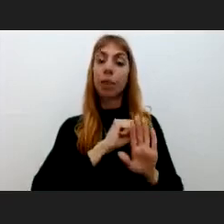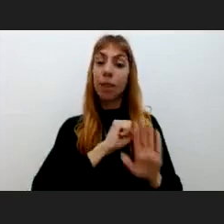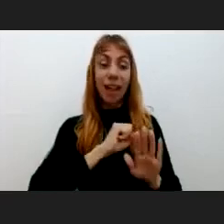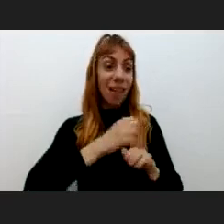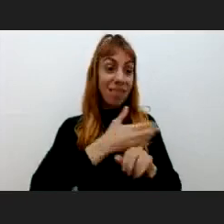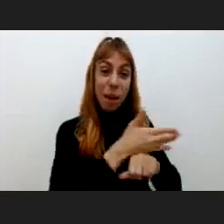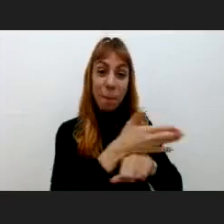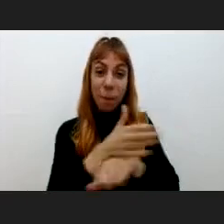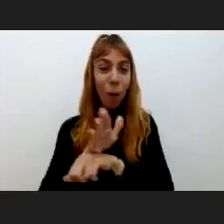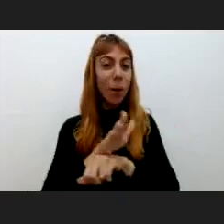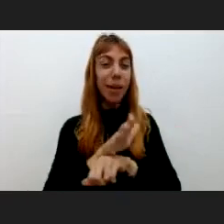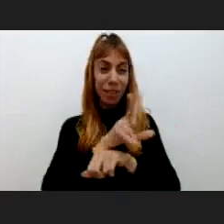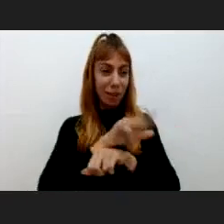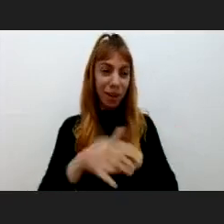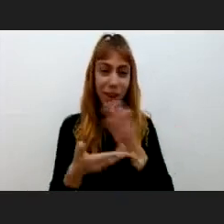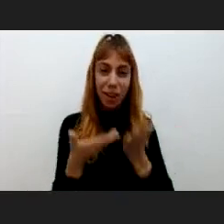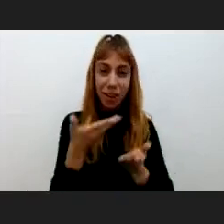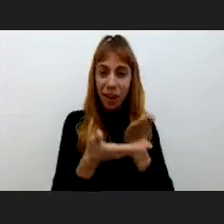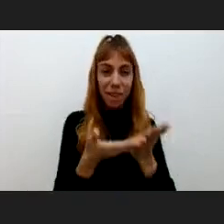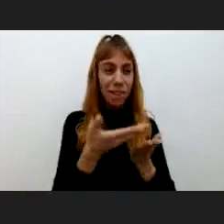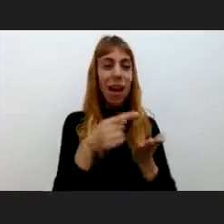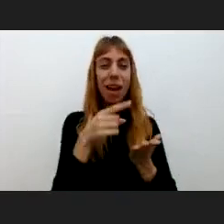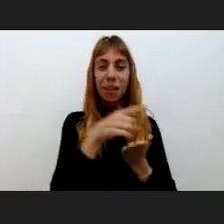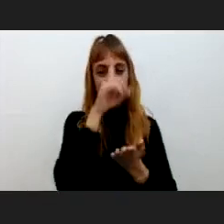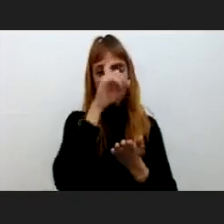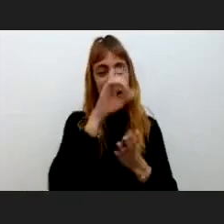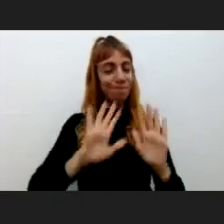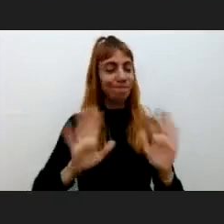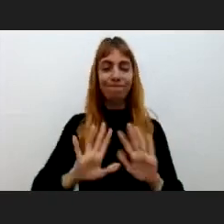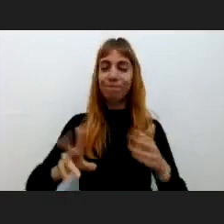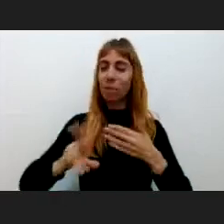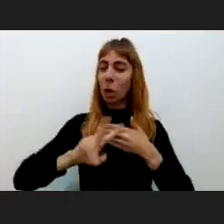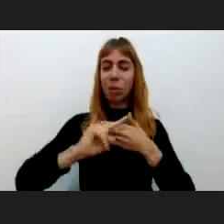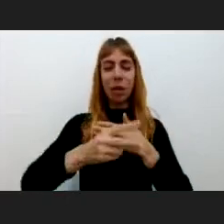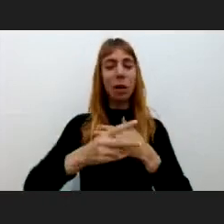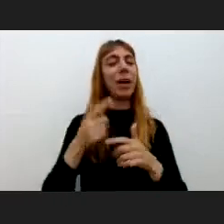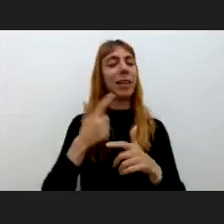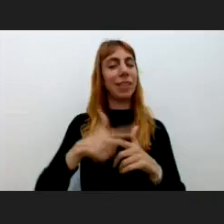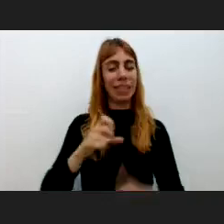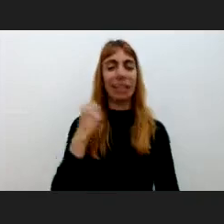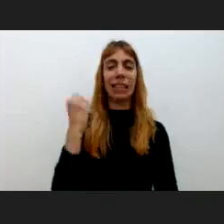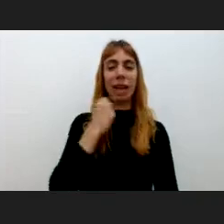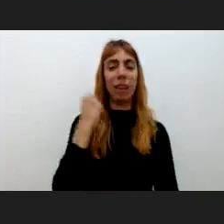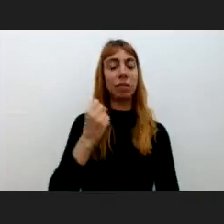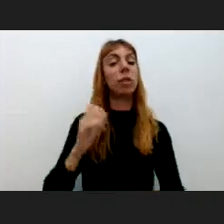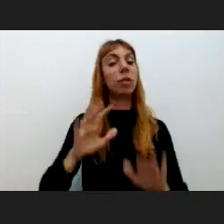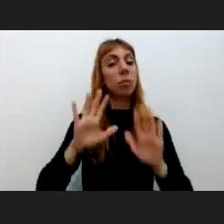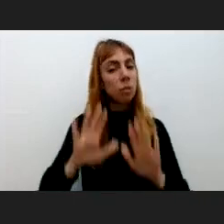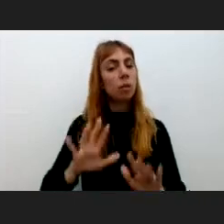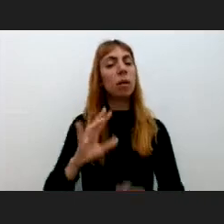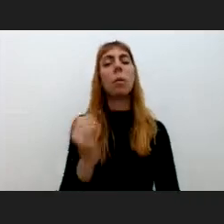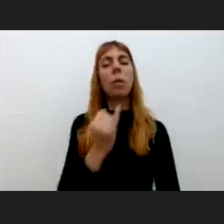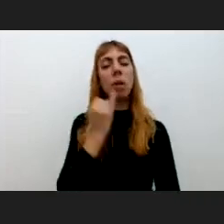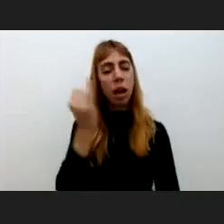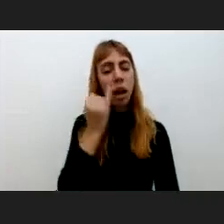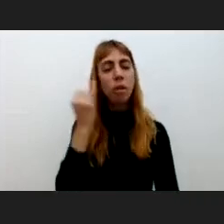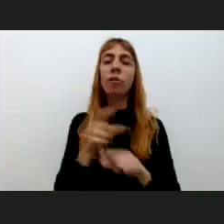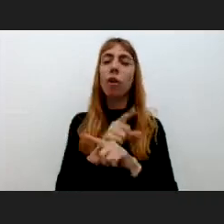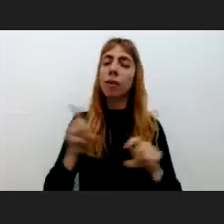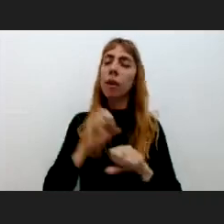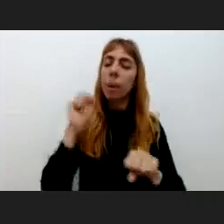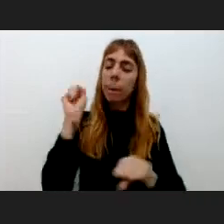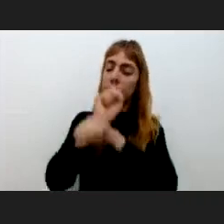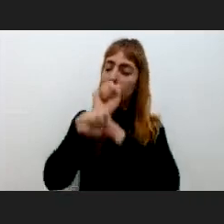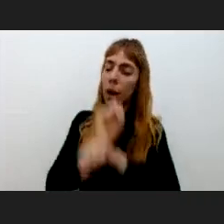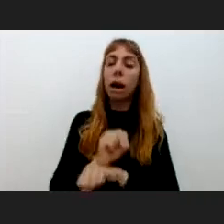são muito ruins. Então, pare, respire, não tenha vergonha de pedir ajuda,